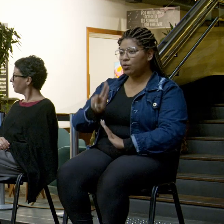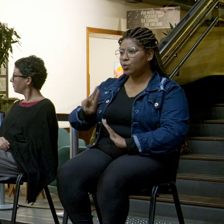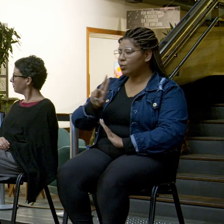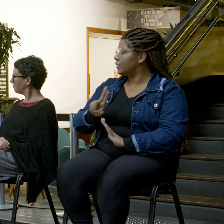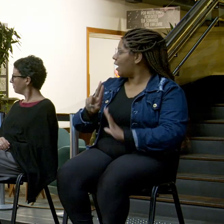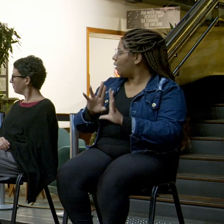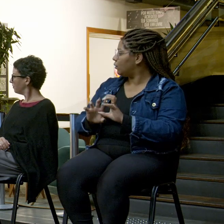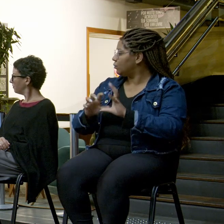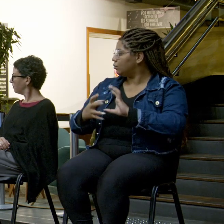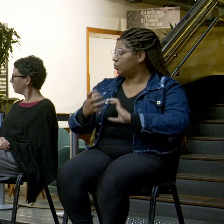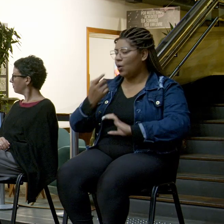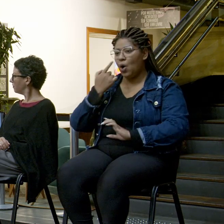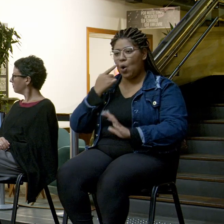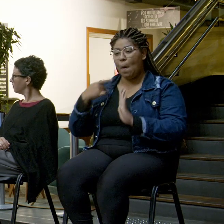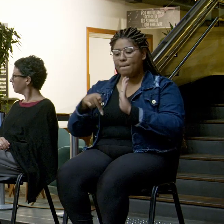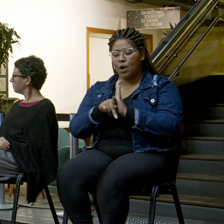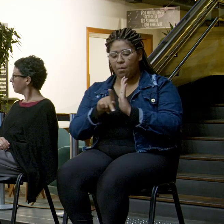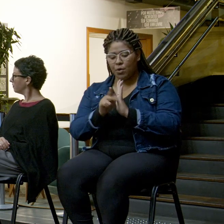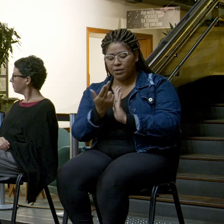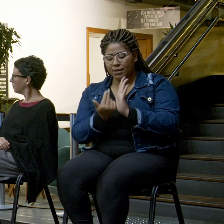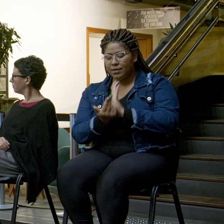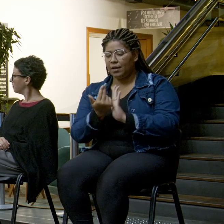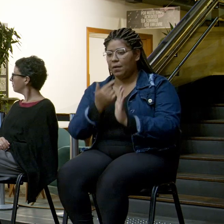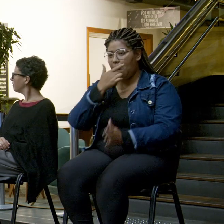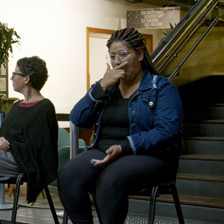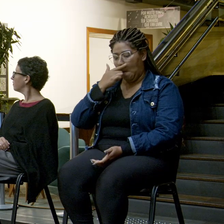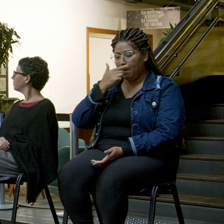E os próprios desenhos, eu acho, muitos deles...